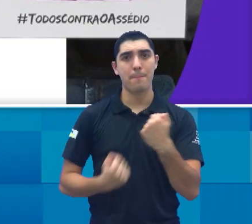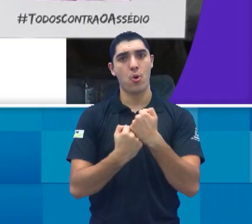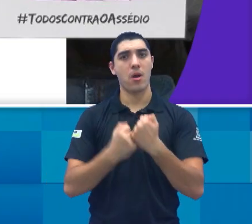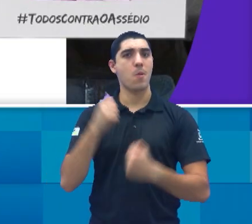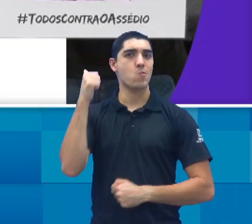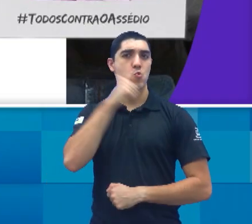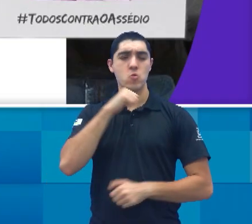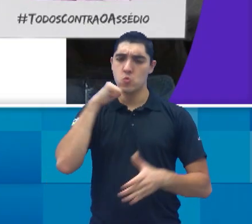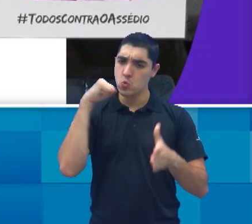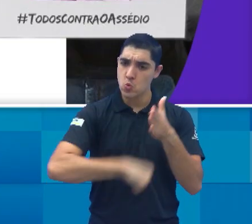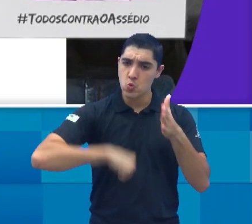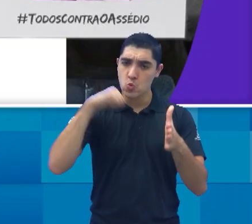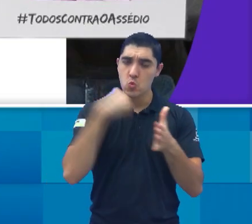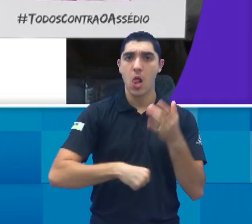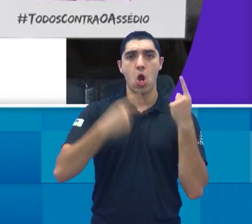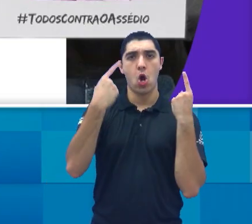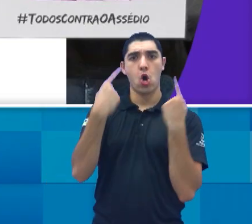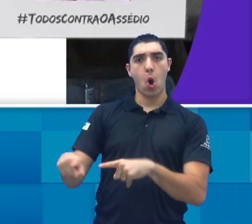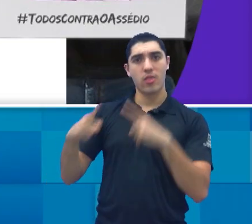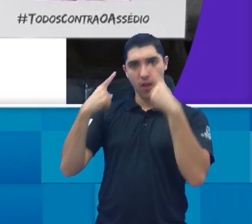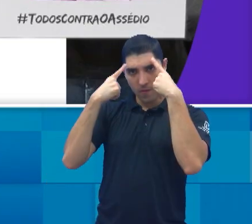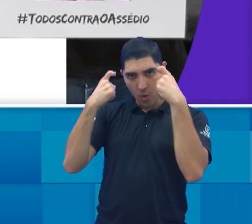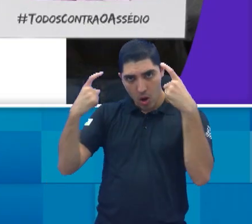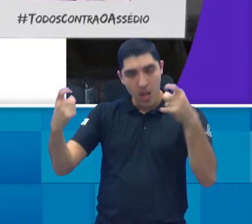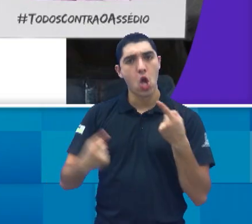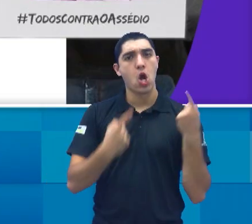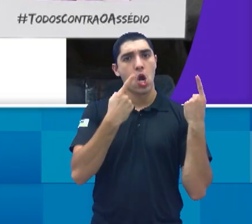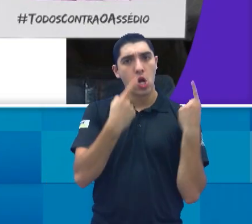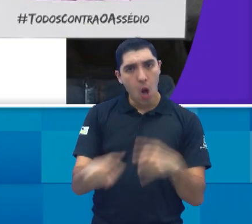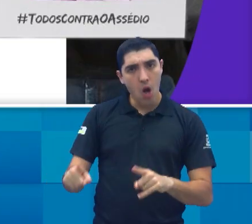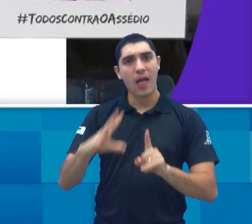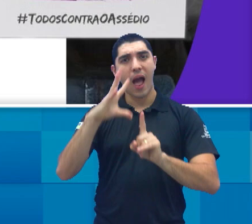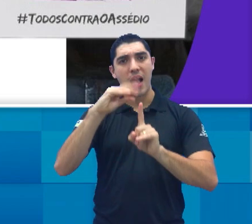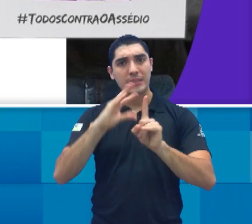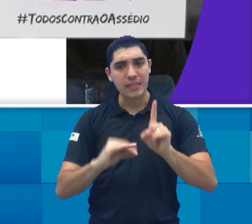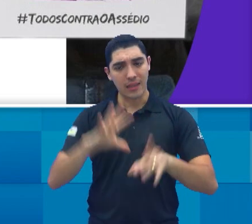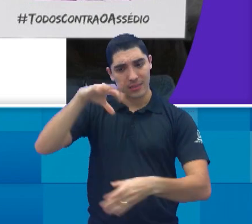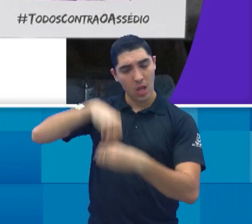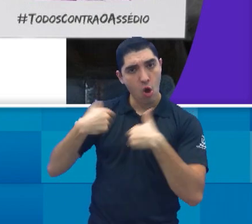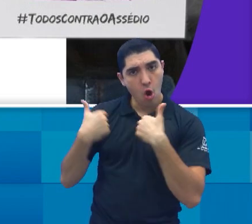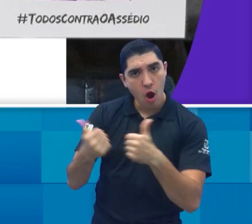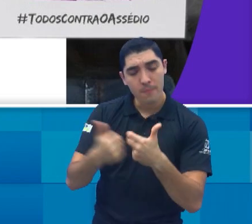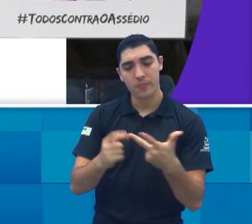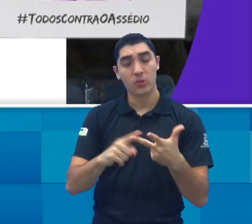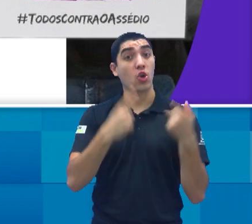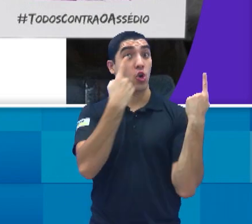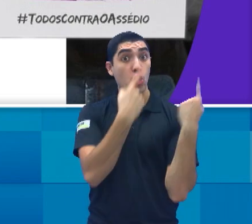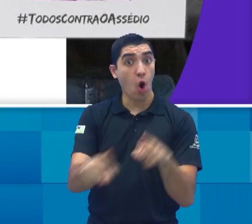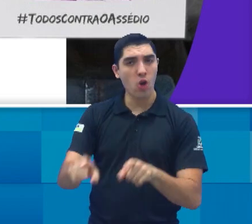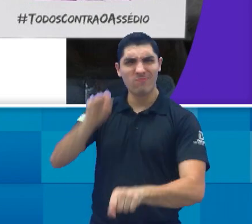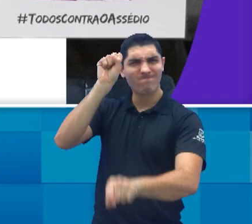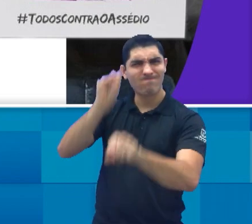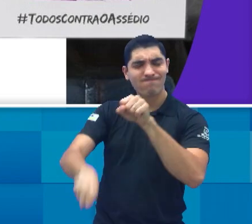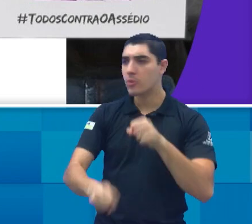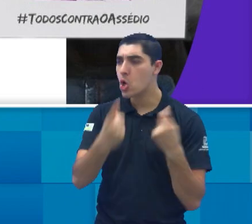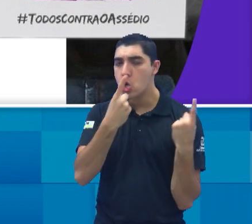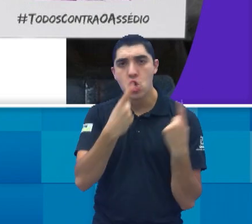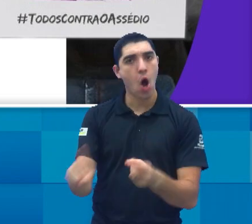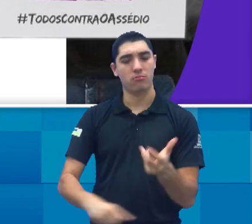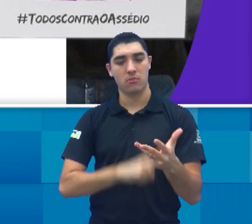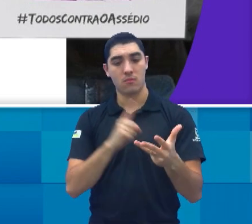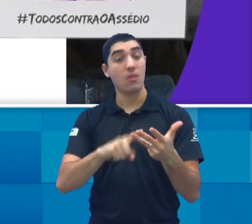contra a violência, contra o assédio nos ônibus, contra o estupro e contra